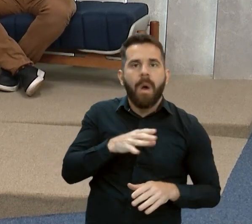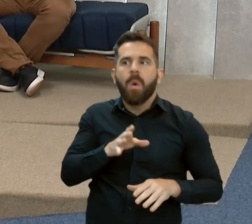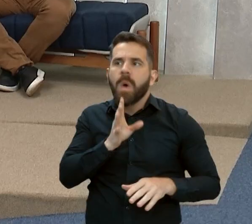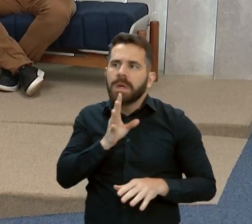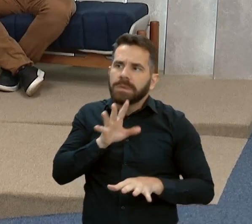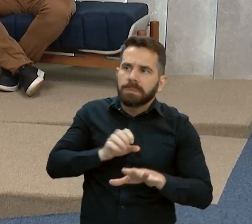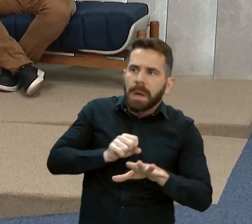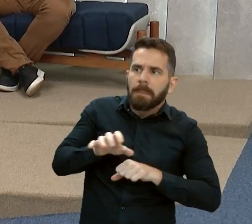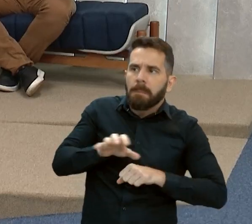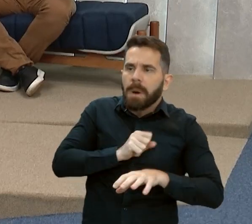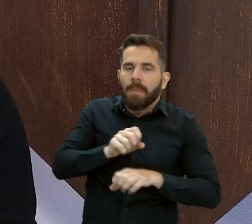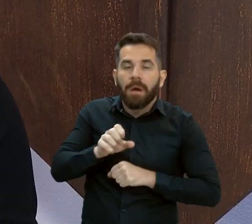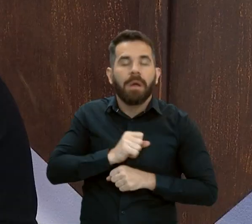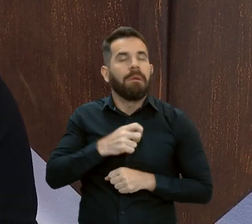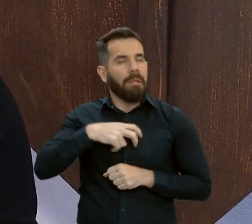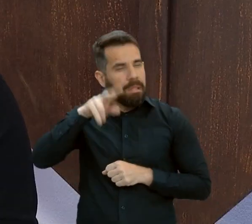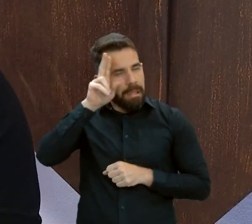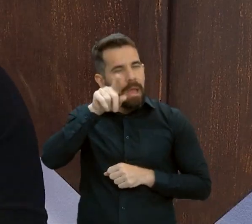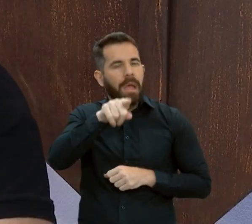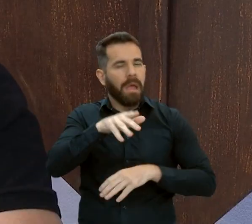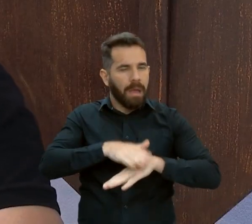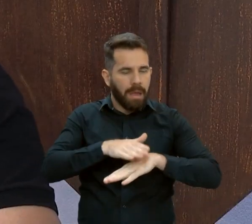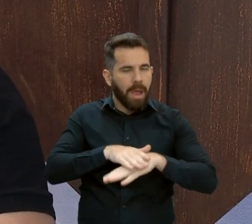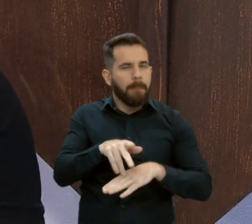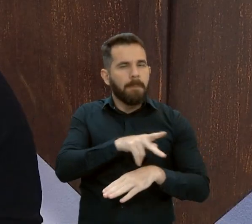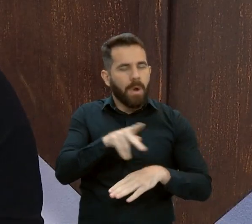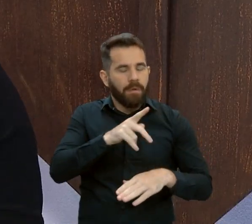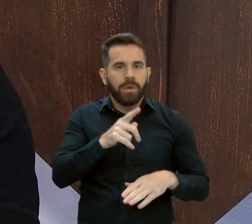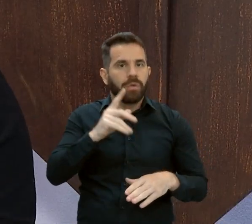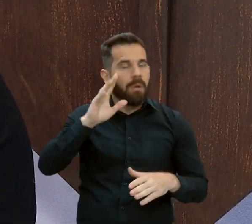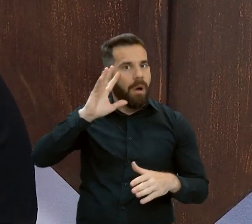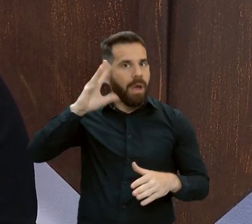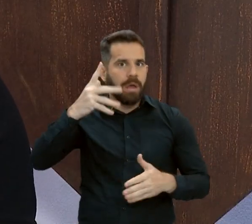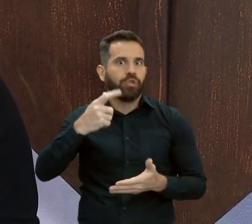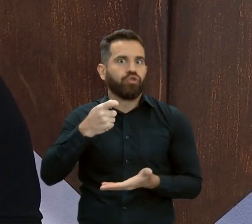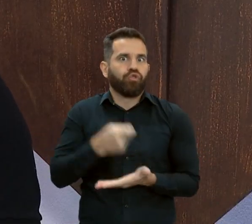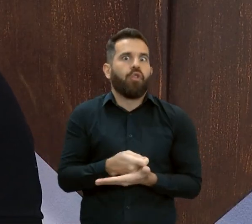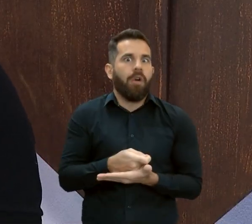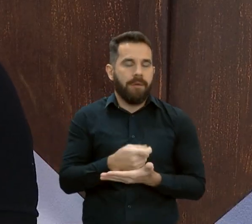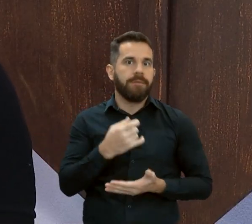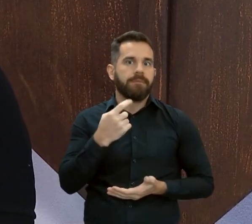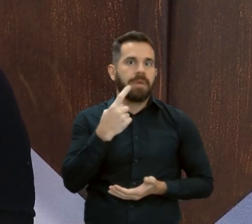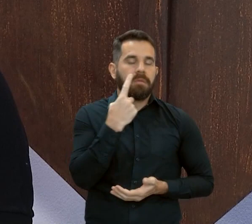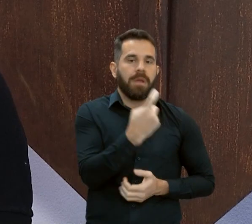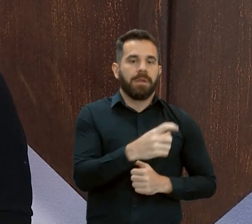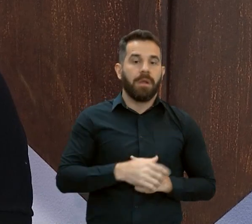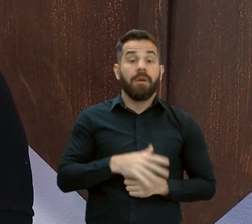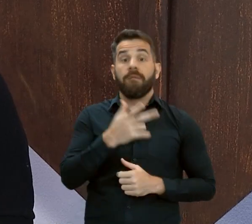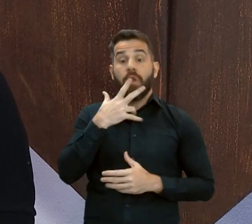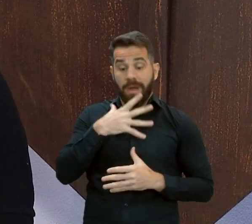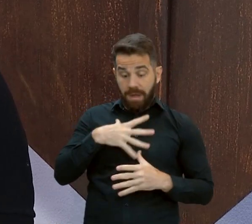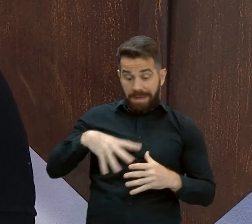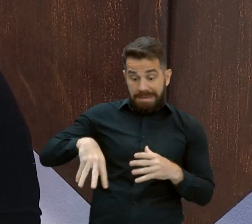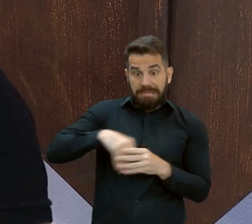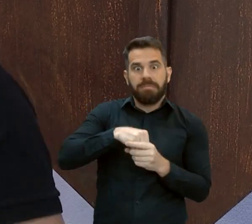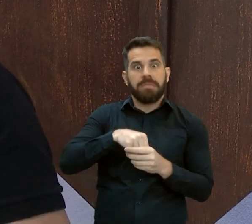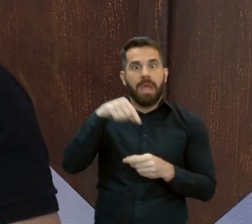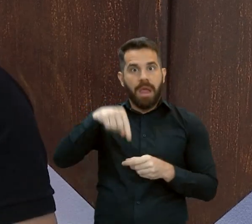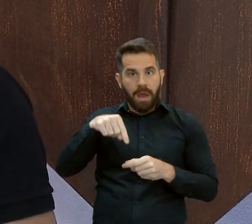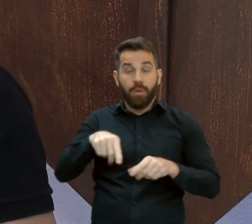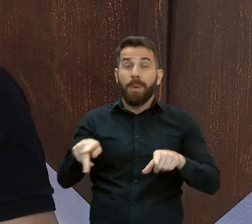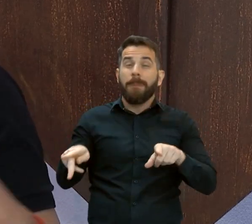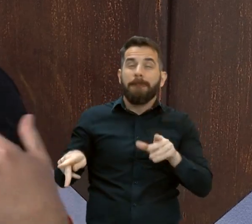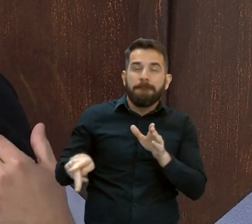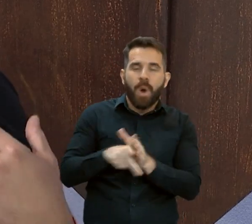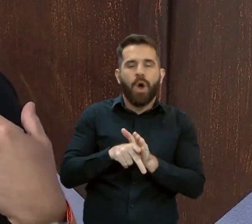dele definir uma coisa muito interessante, né? Tudo que era interno de estúdio seria analógico, digital.